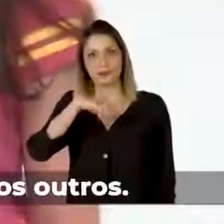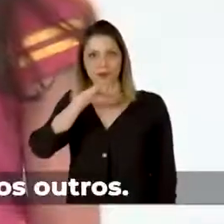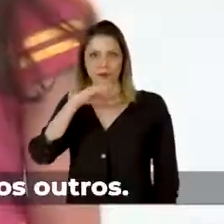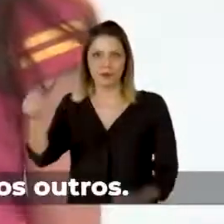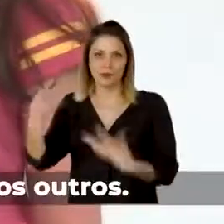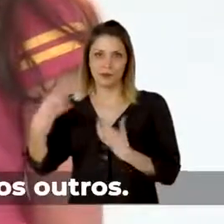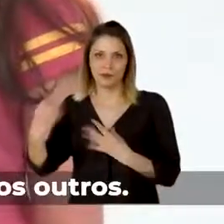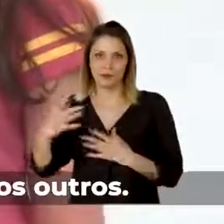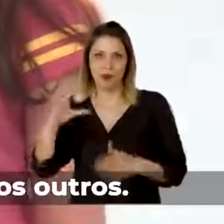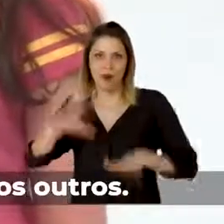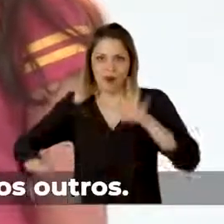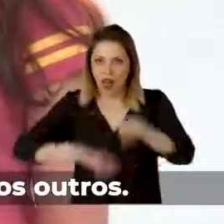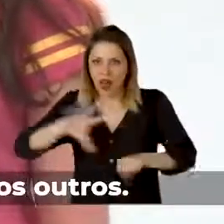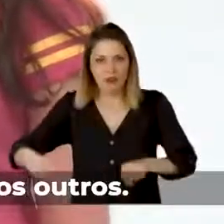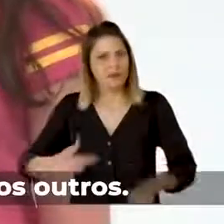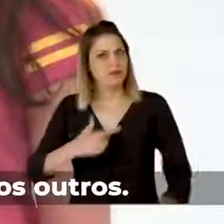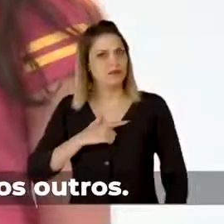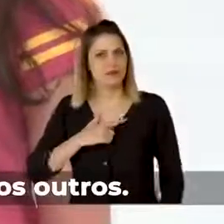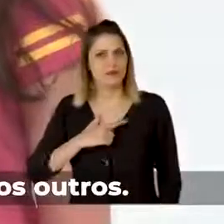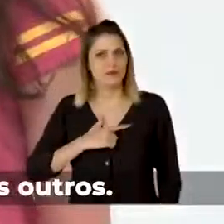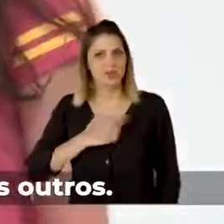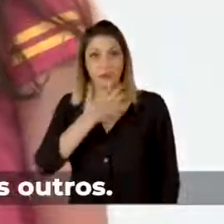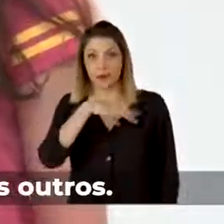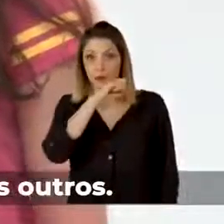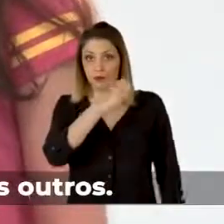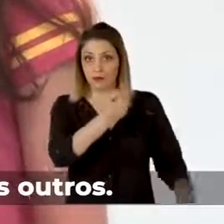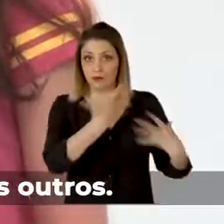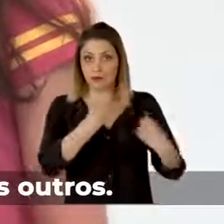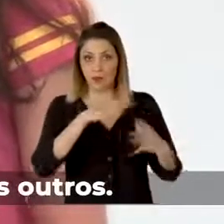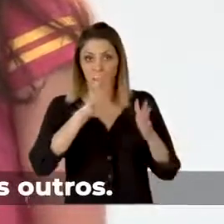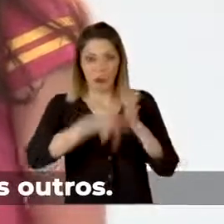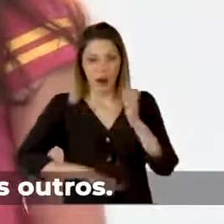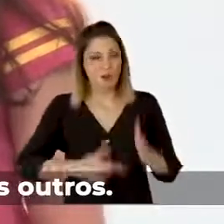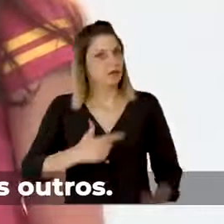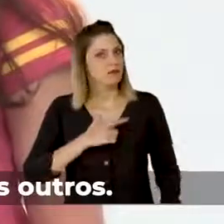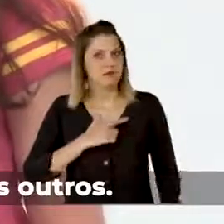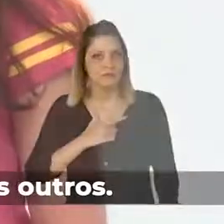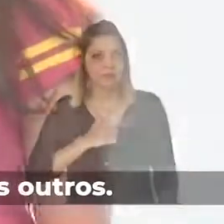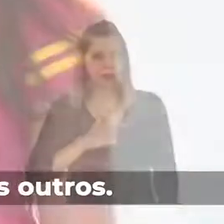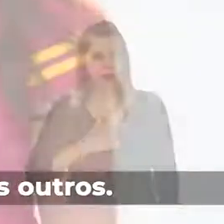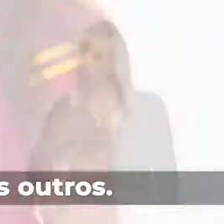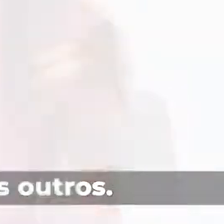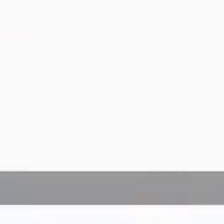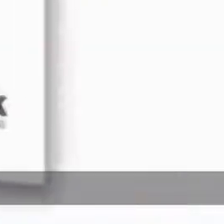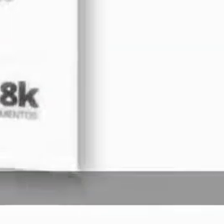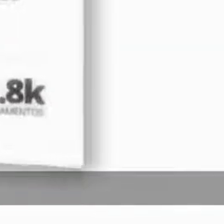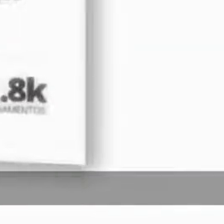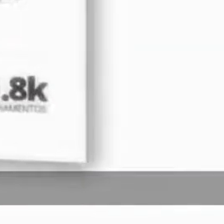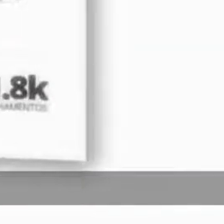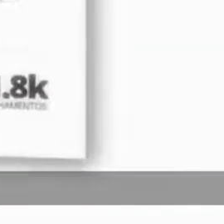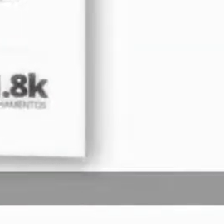Minha mãe me ensinou que é feio pegar as coisas dos outros. Meu pai me ensinou que é feio roubar as coisas dos outros.